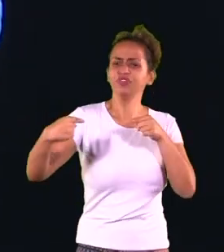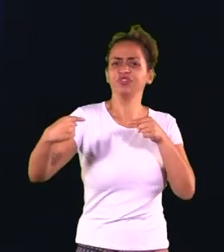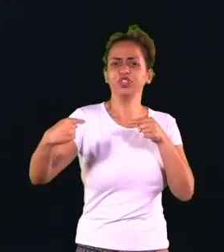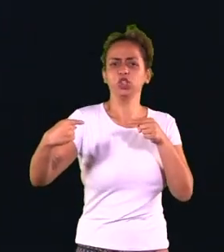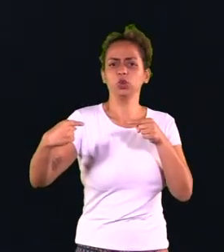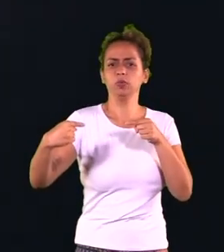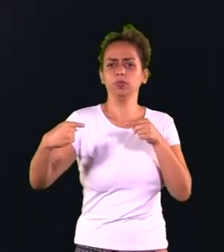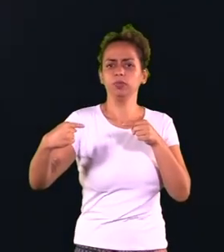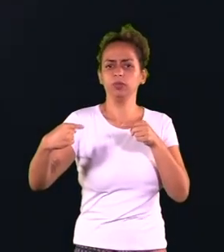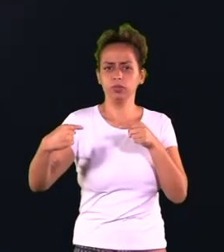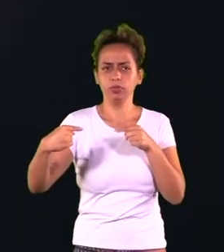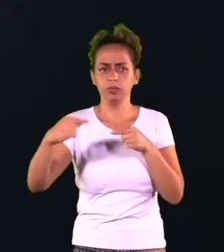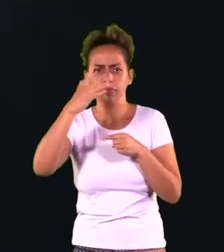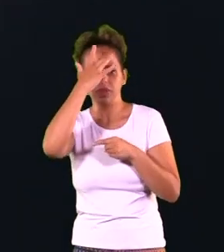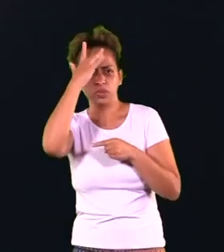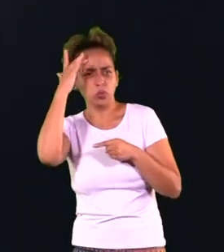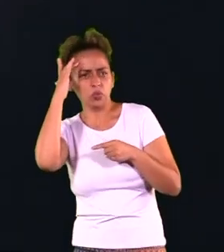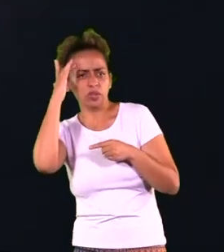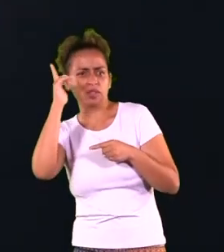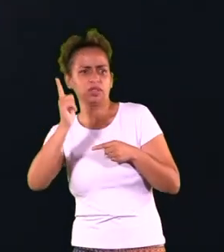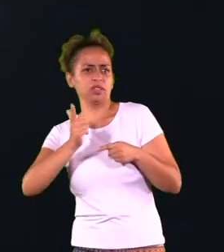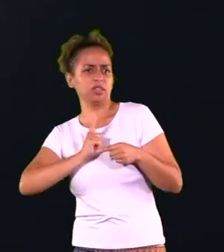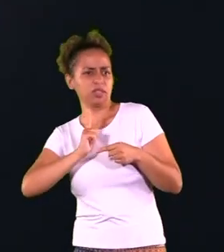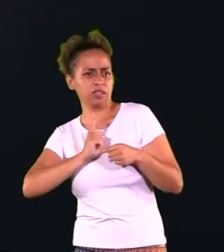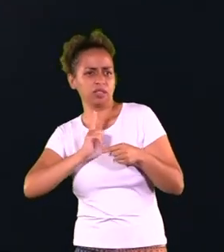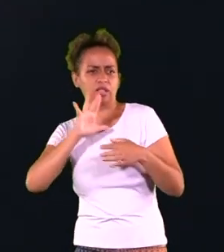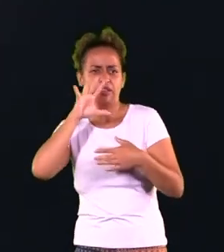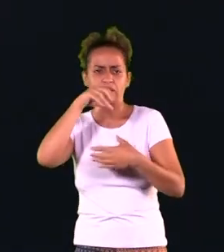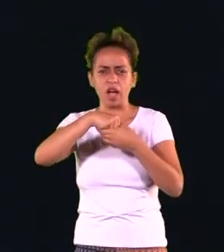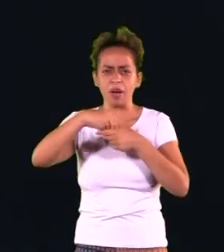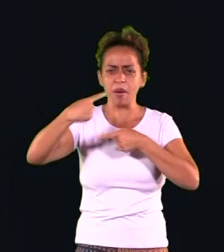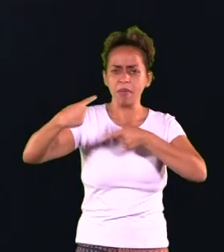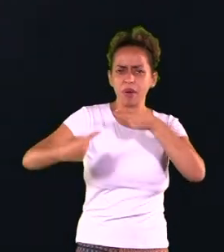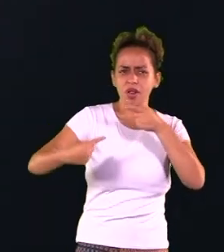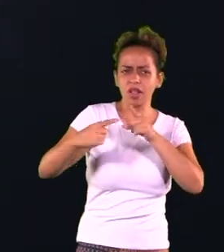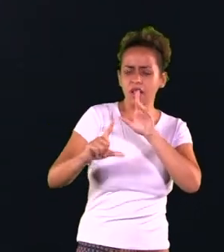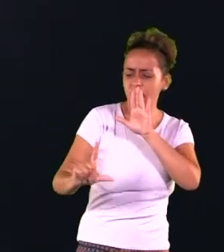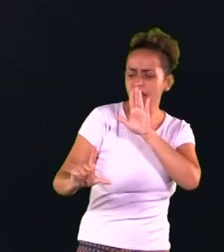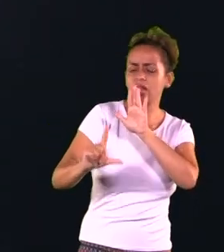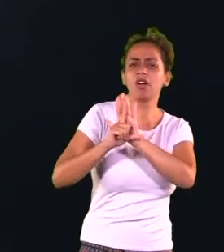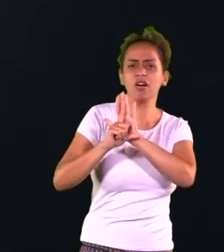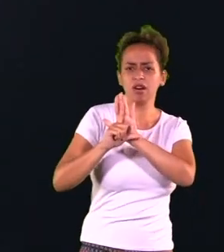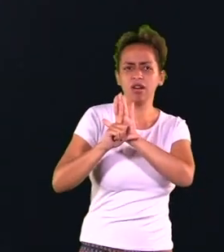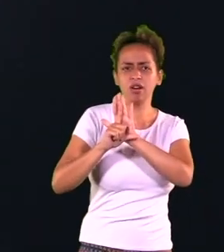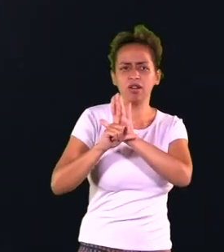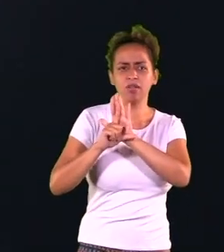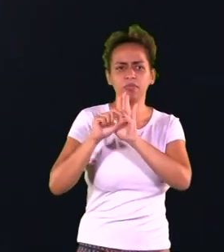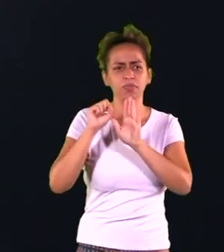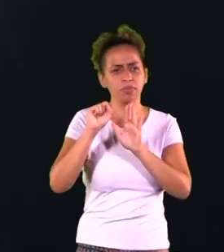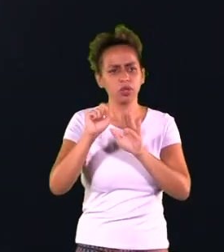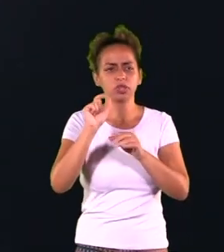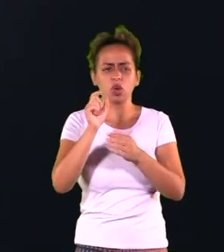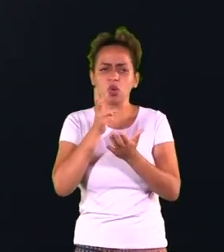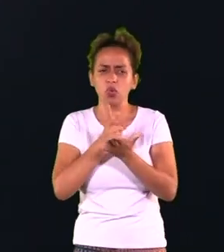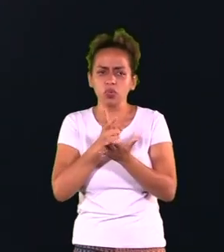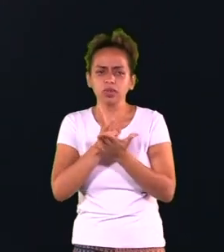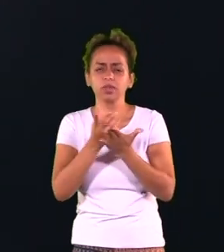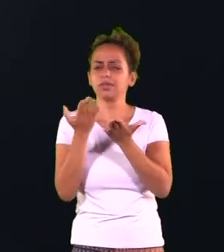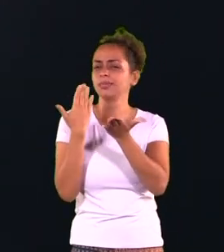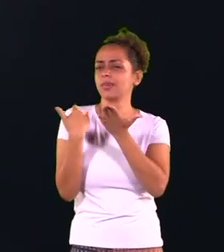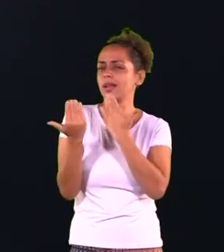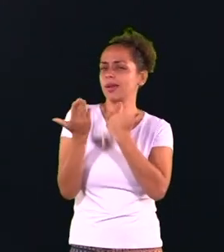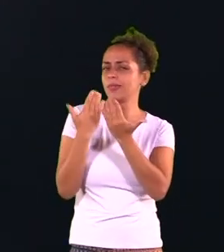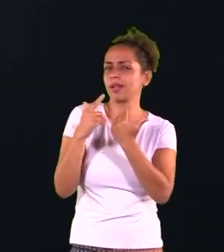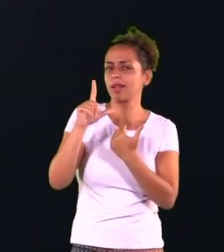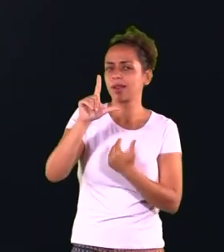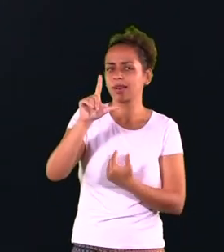que estão na política que podem mudar as leis enfim eu comprou costumo conversar muito com Tirando esse que hoje é